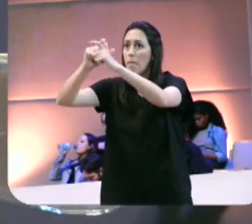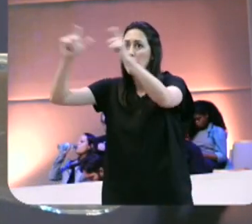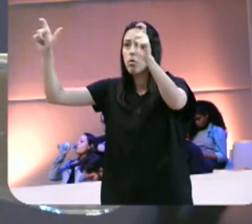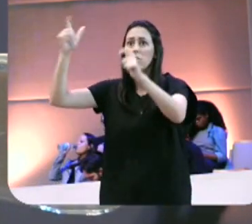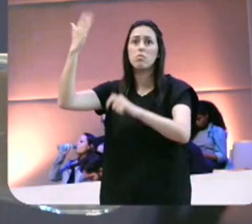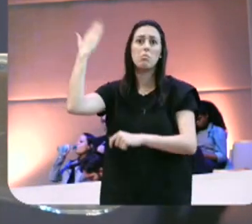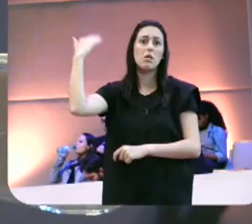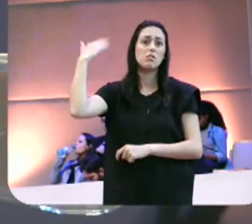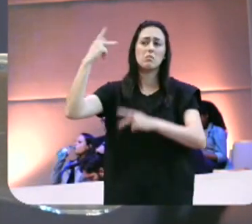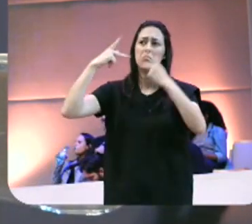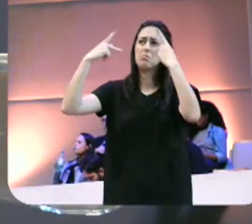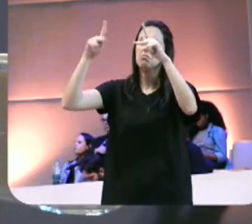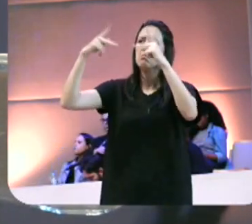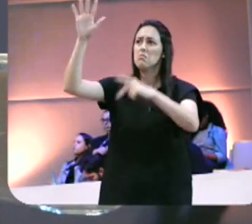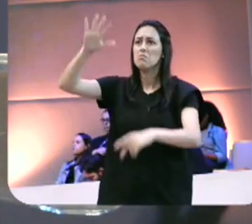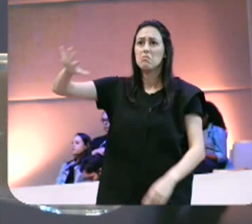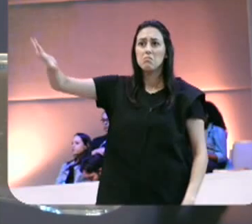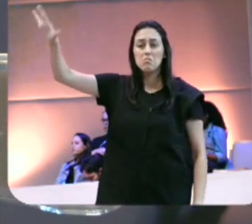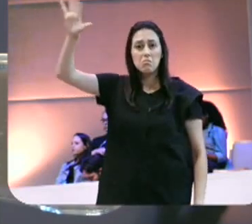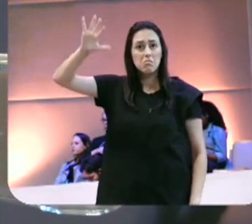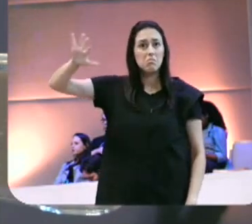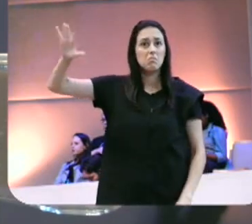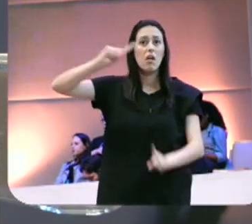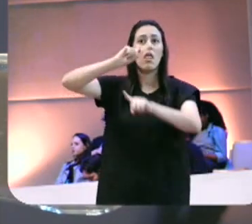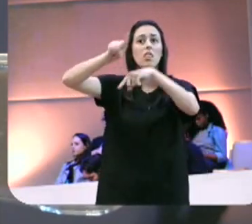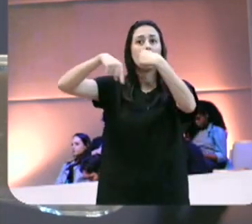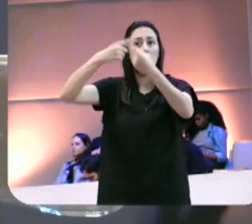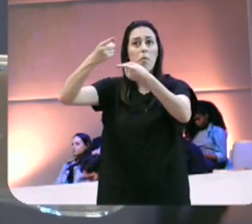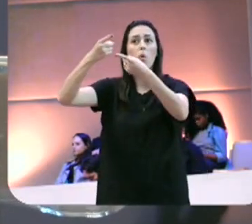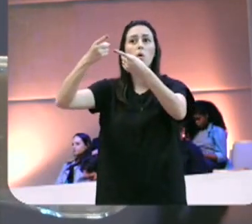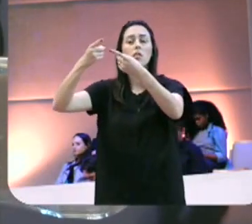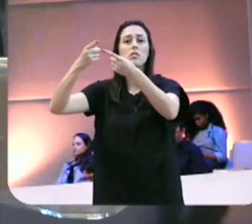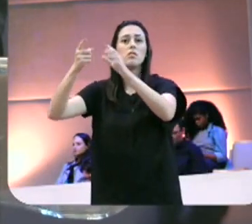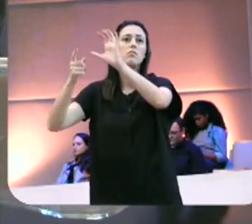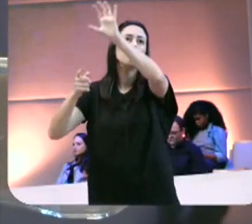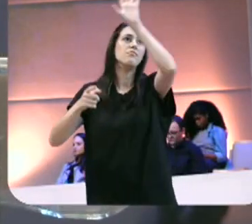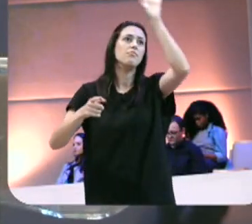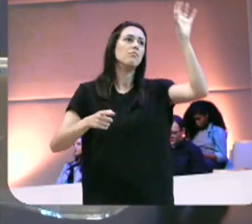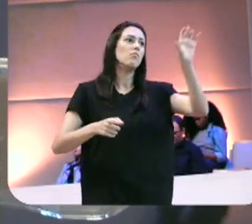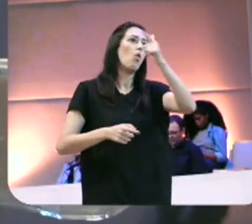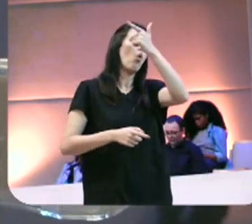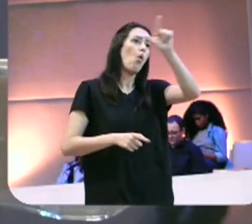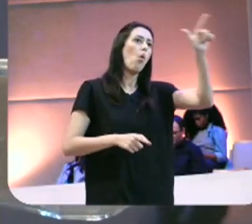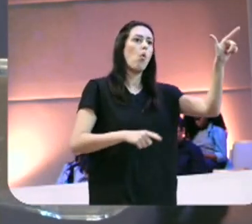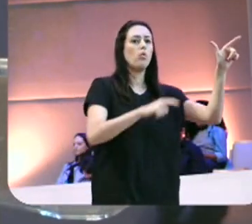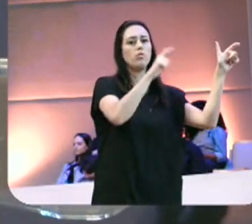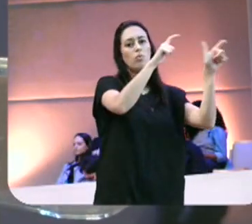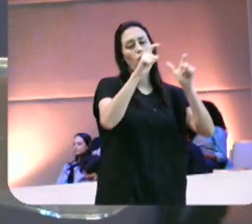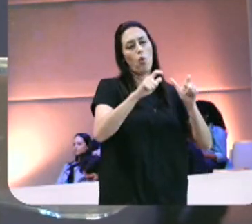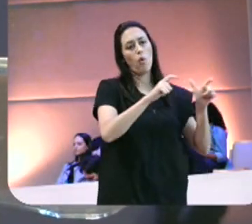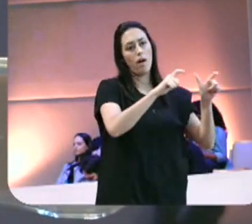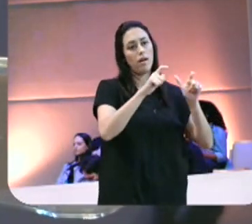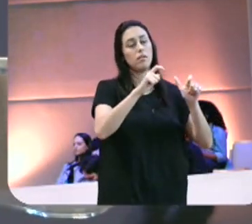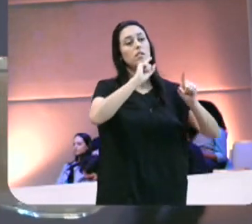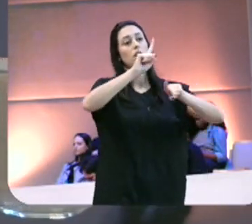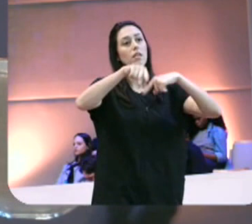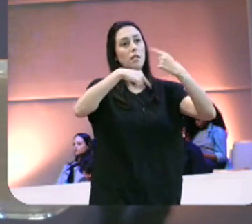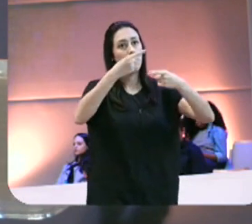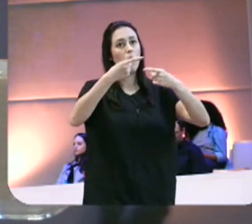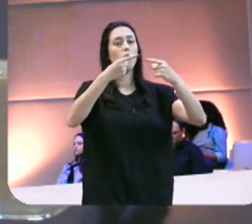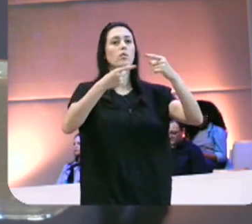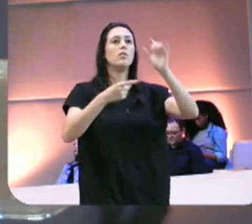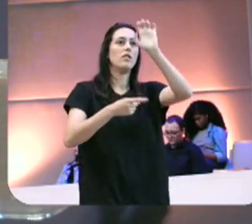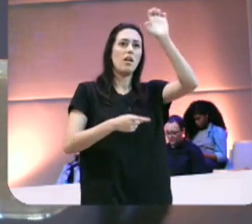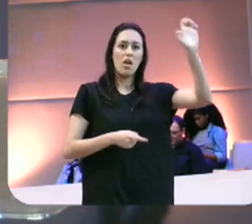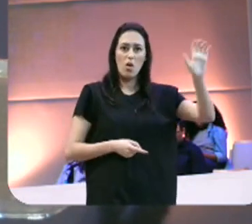arrefeceu. E Deus avançou em outra direção. Por exemplo, na época bíblica, a Europa, aquilo que